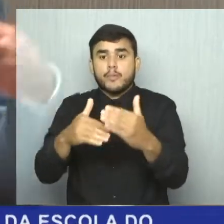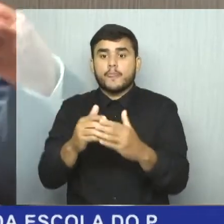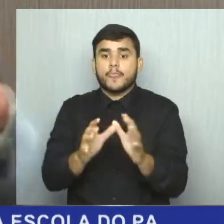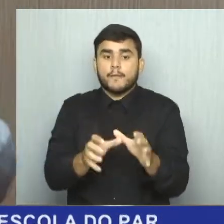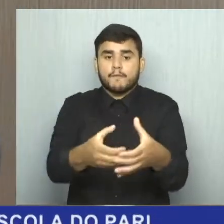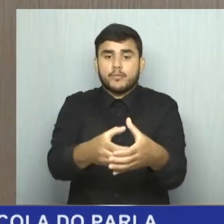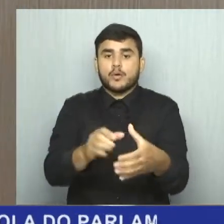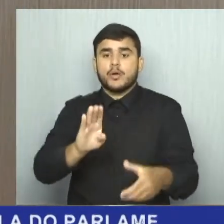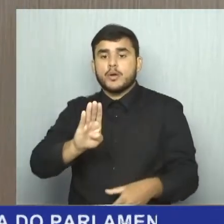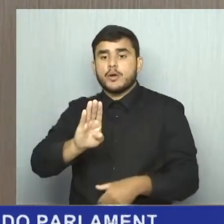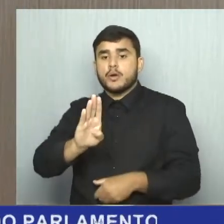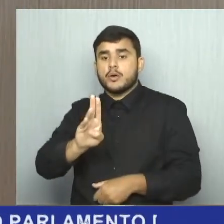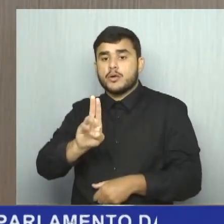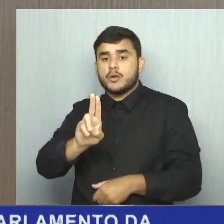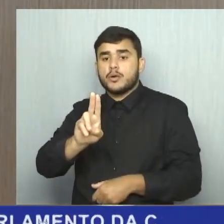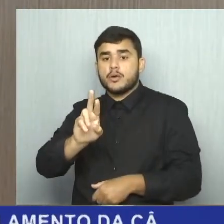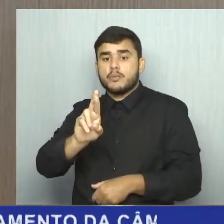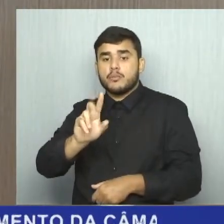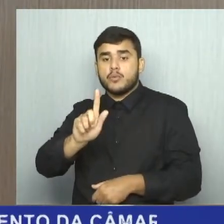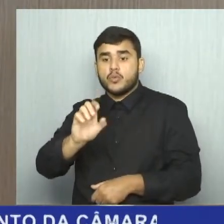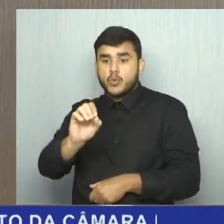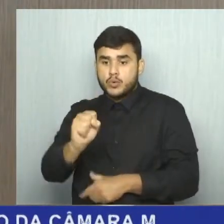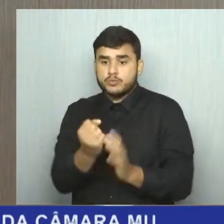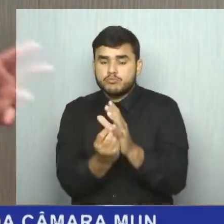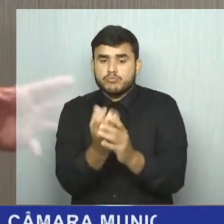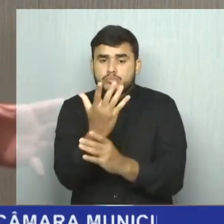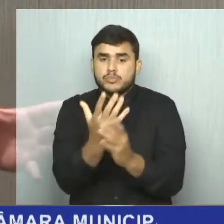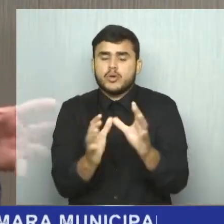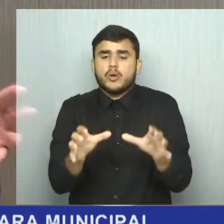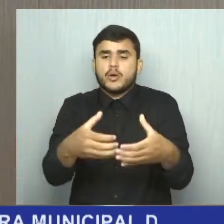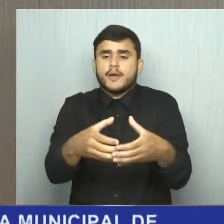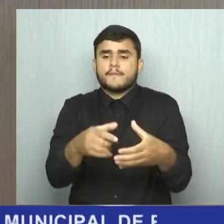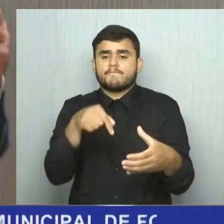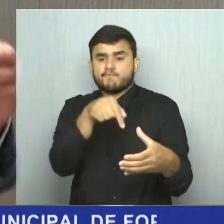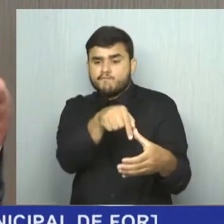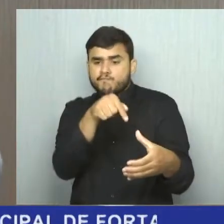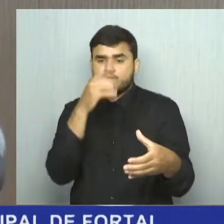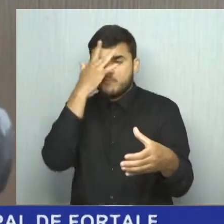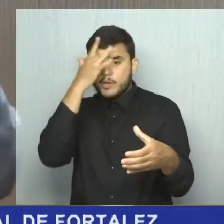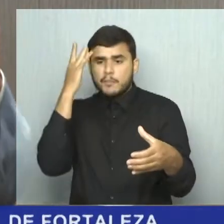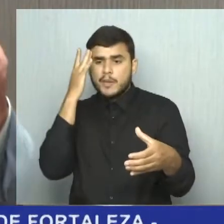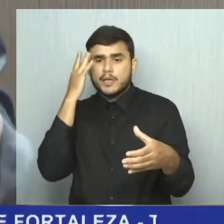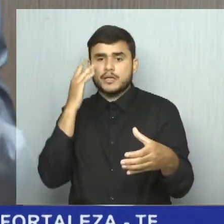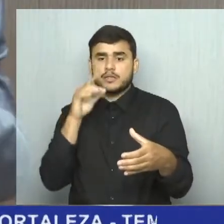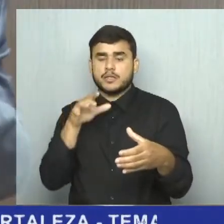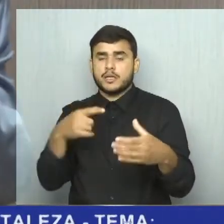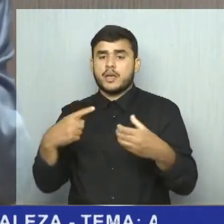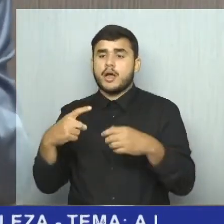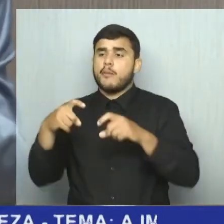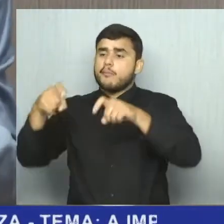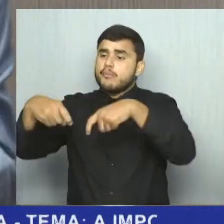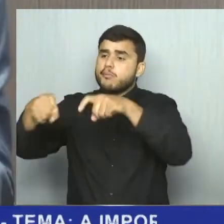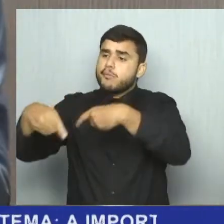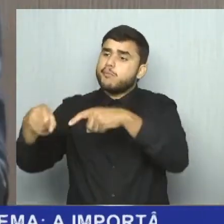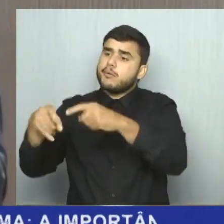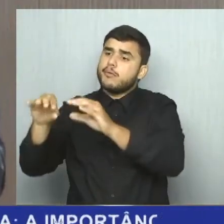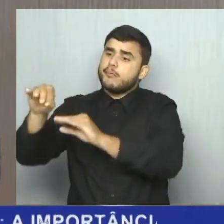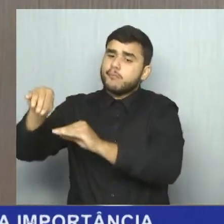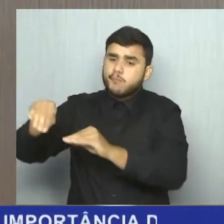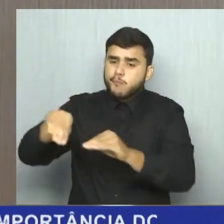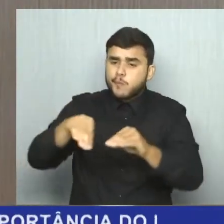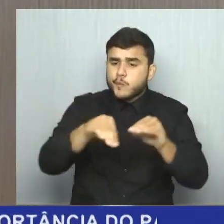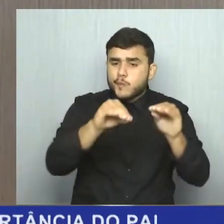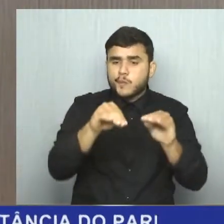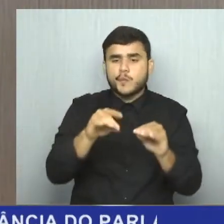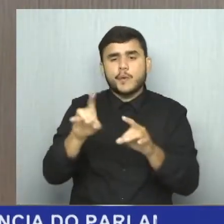né, da onde vem a expressão burguesia, que era a ideia, então, de uma população que deixava o campo gradualmente, portanto, deixava de